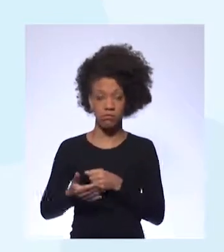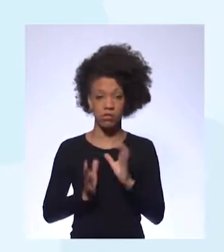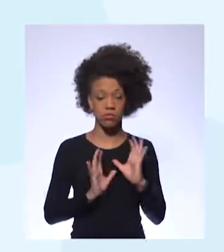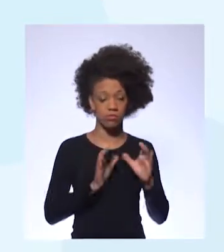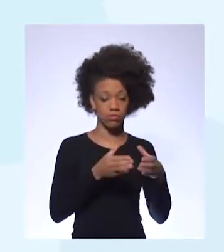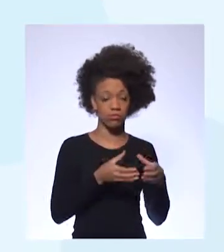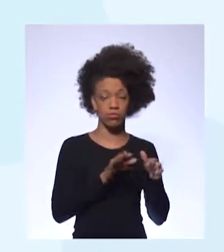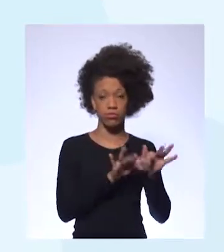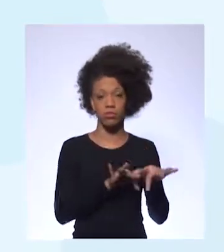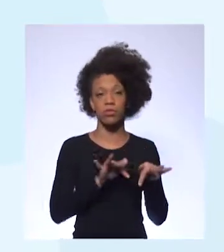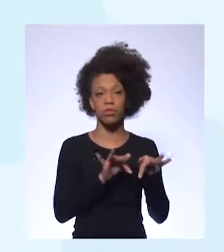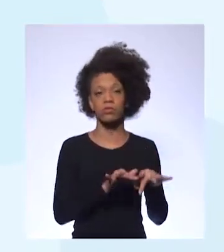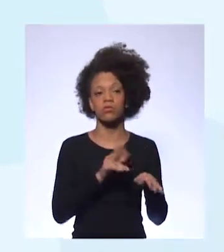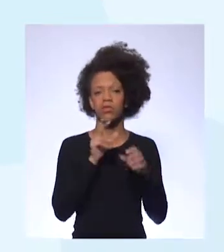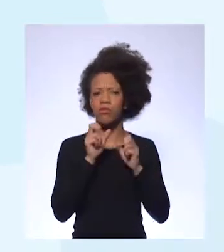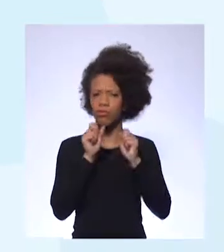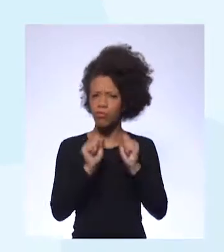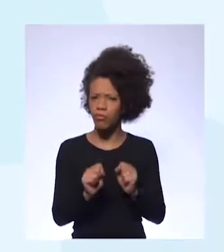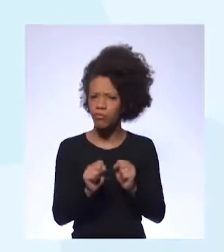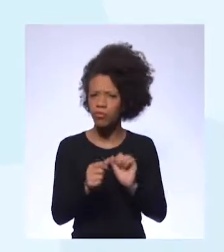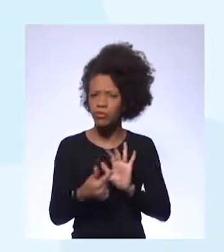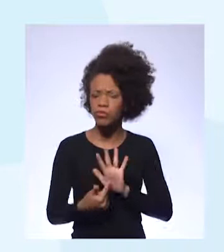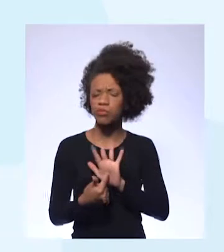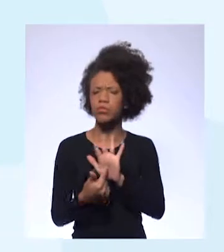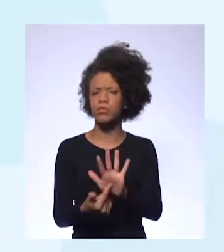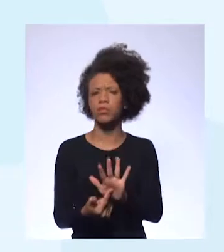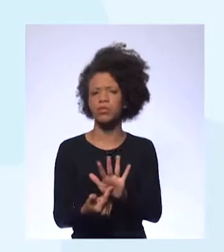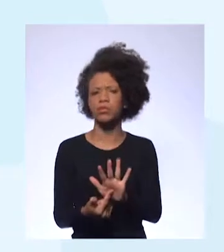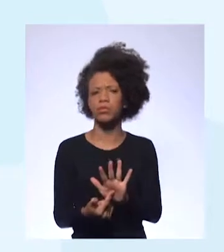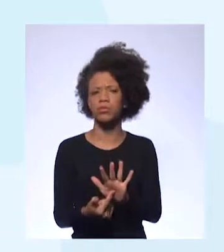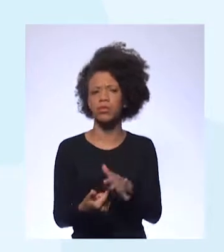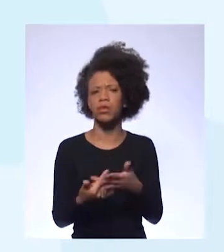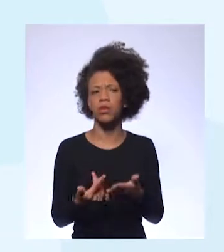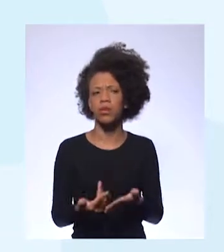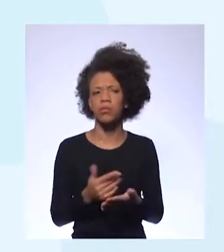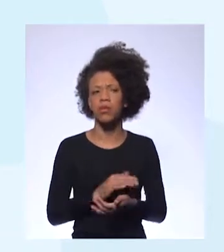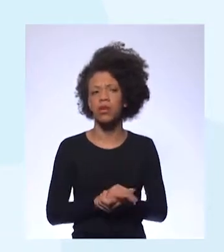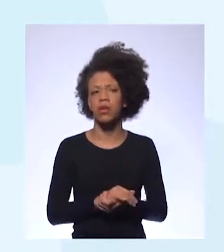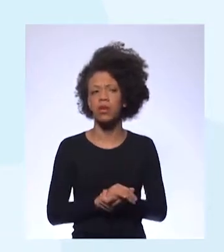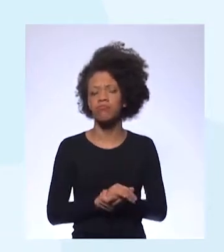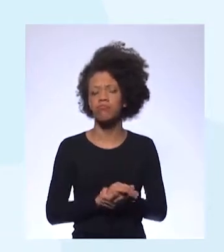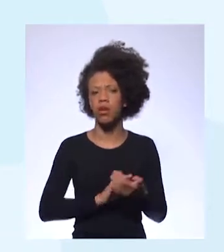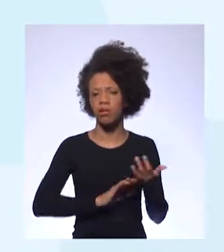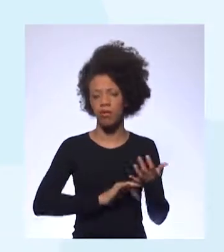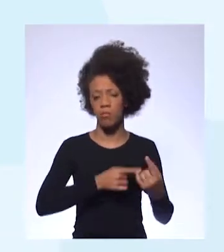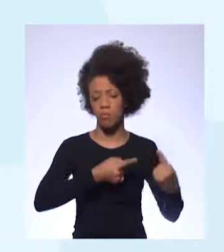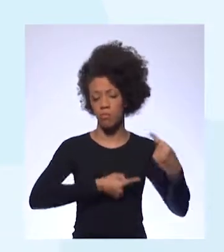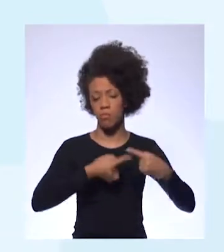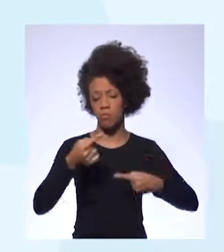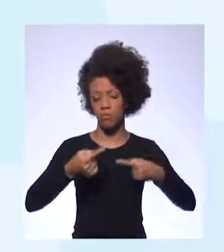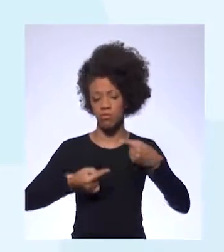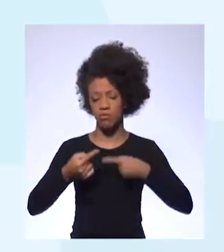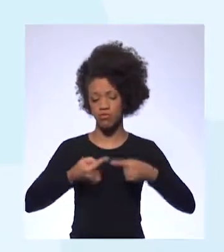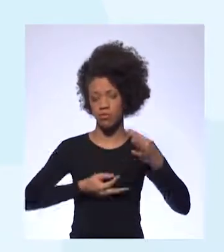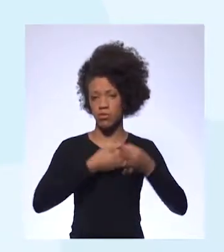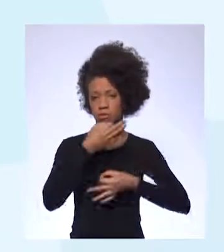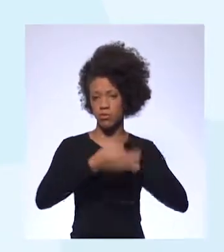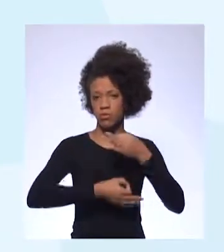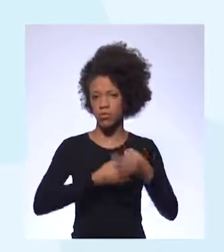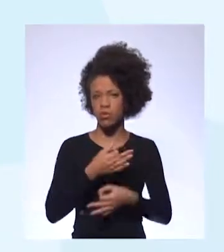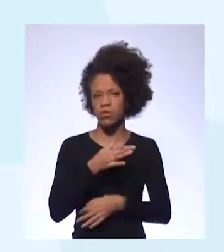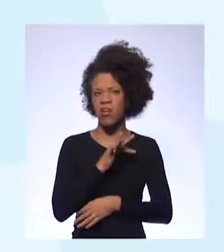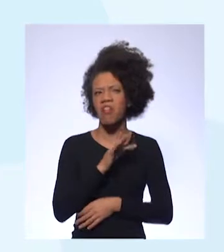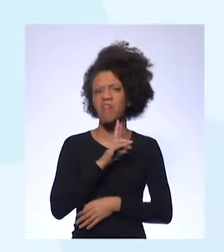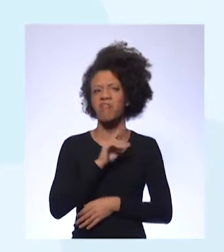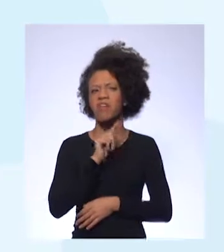feudal período fortemente marcado por fragmentação política 6º